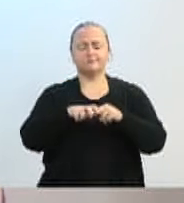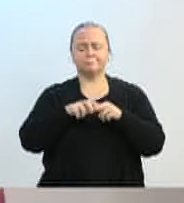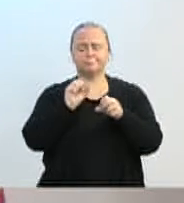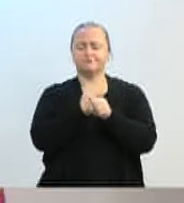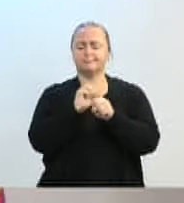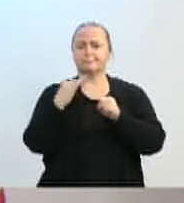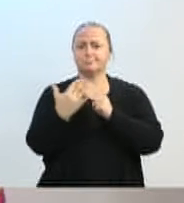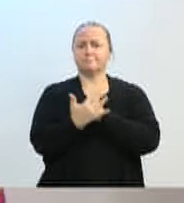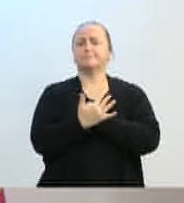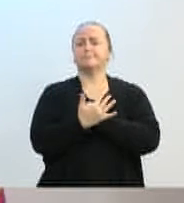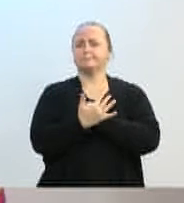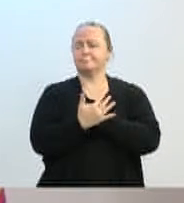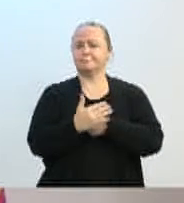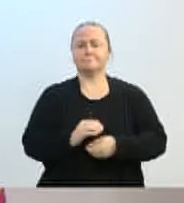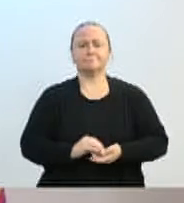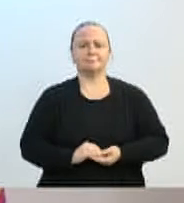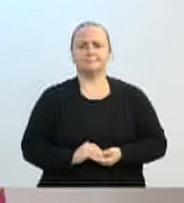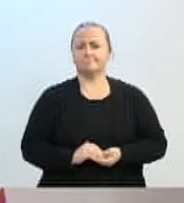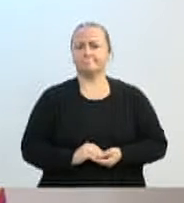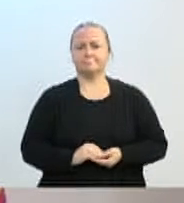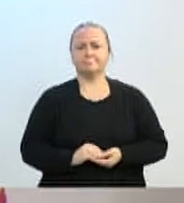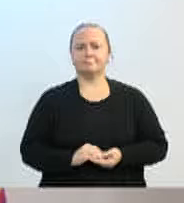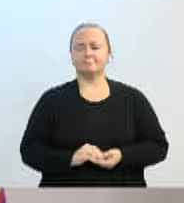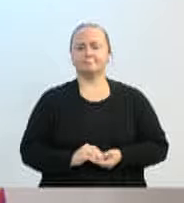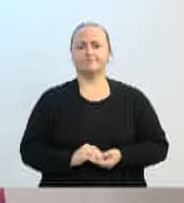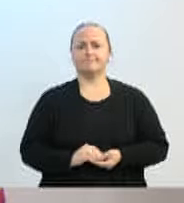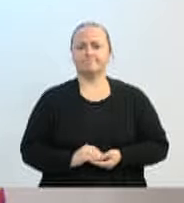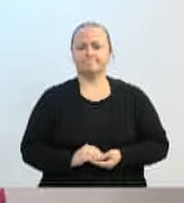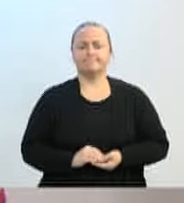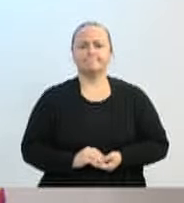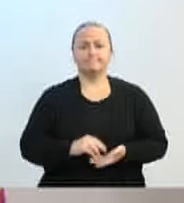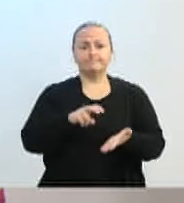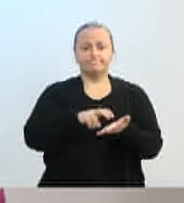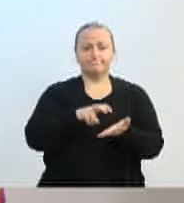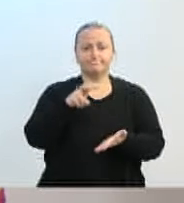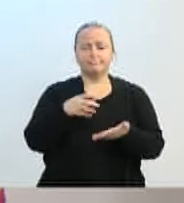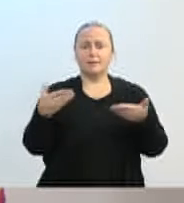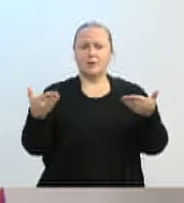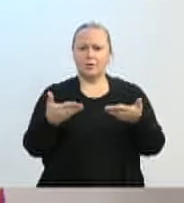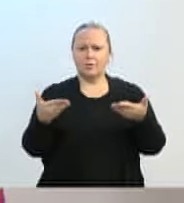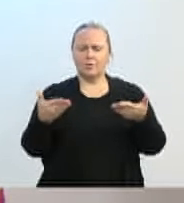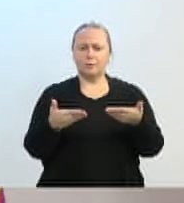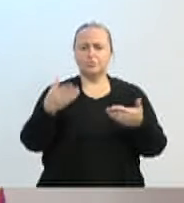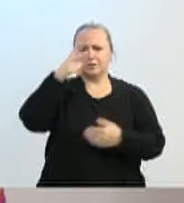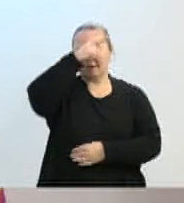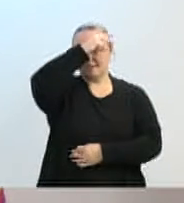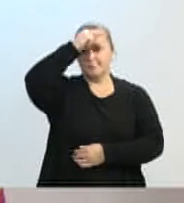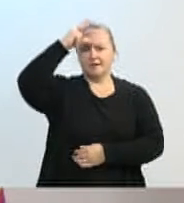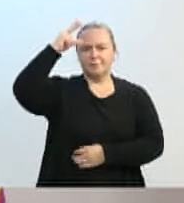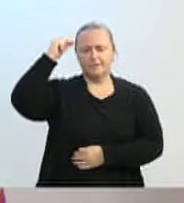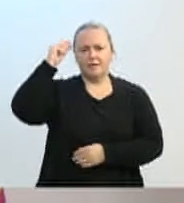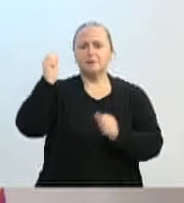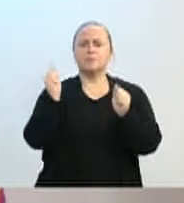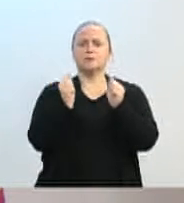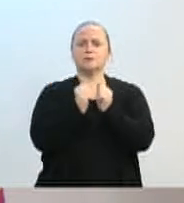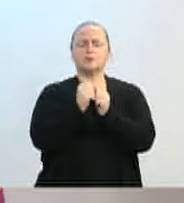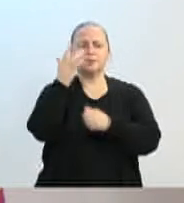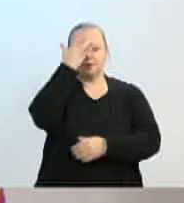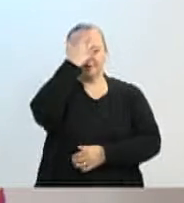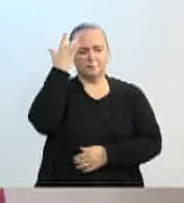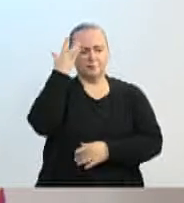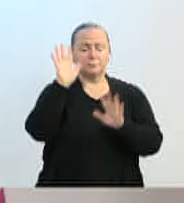Covid. E, na manhã de hoje, o prefeito, juntamente com alguns familiares de vítimas